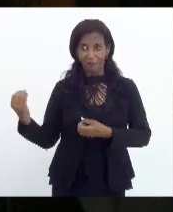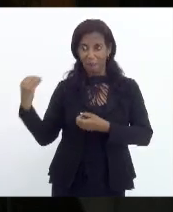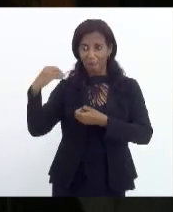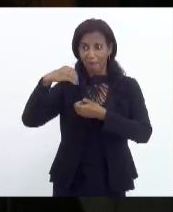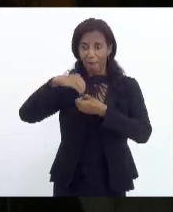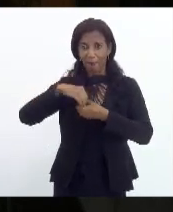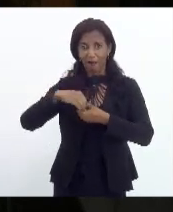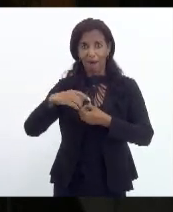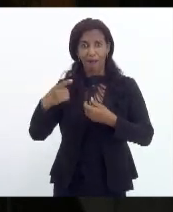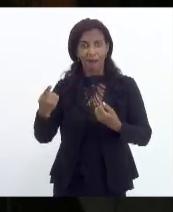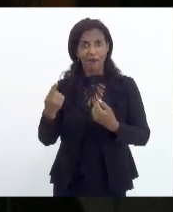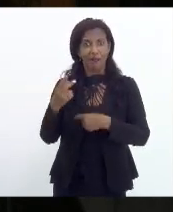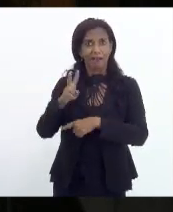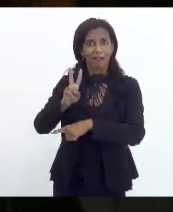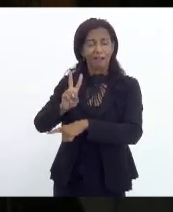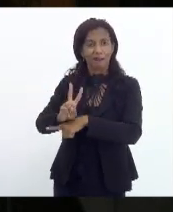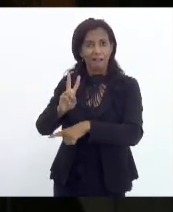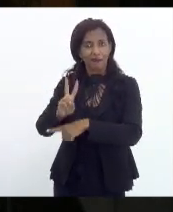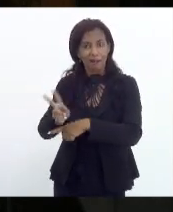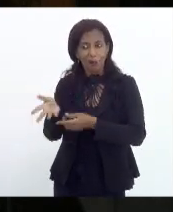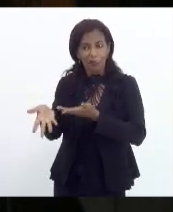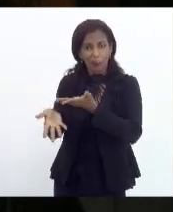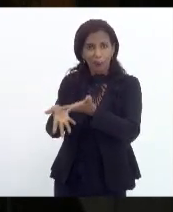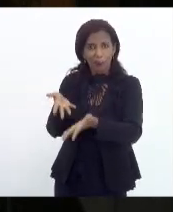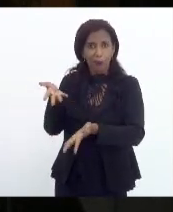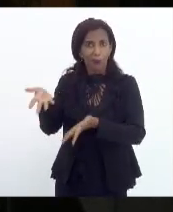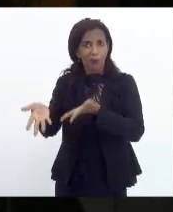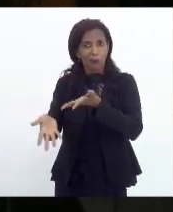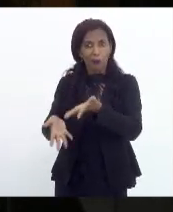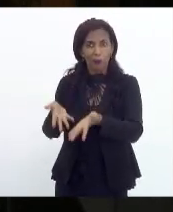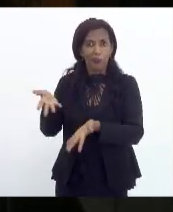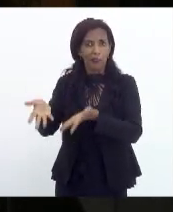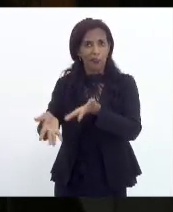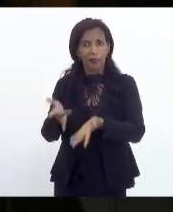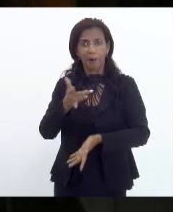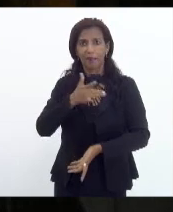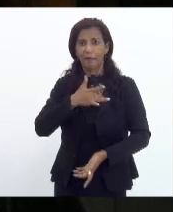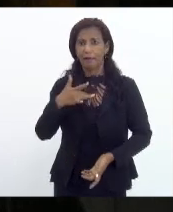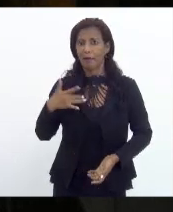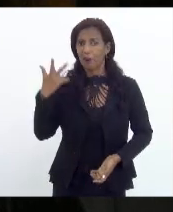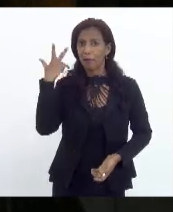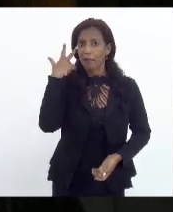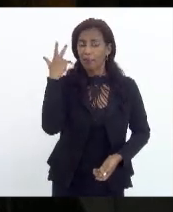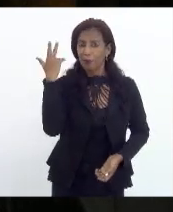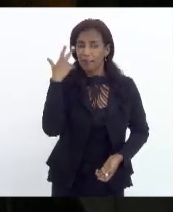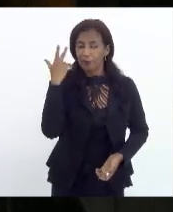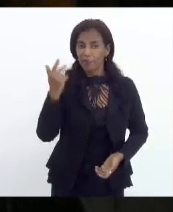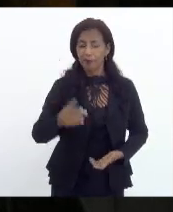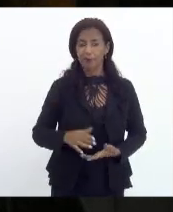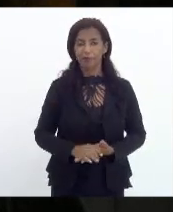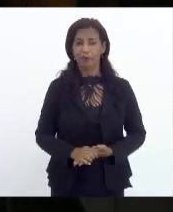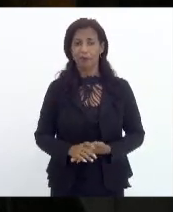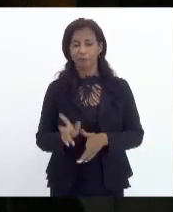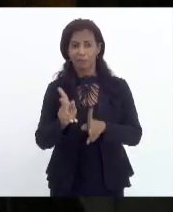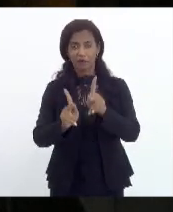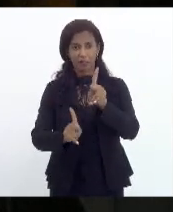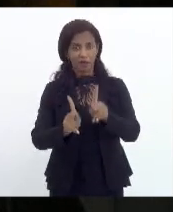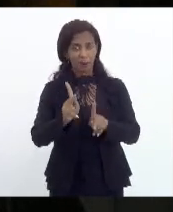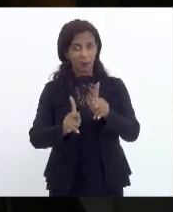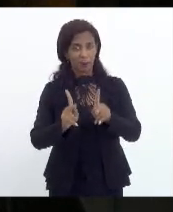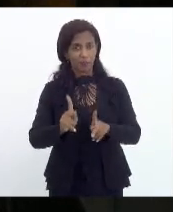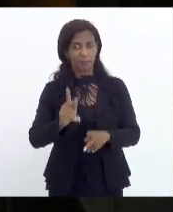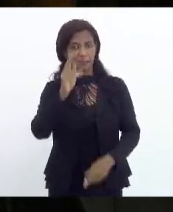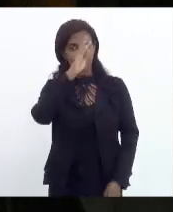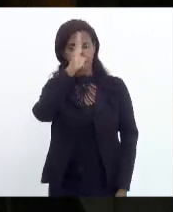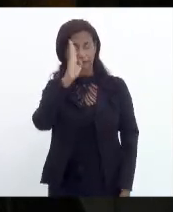o que devia tá zelando pela saúde comum e da população